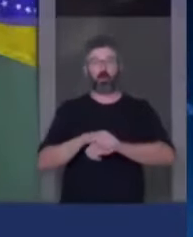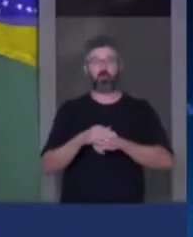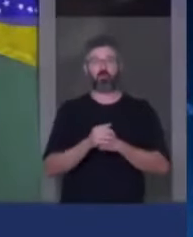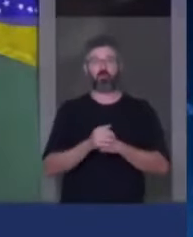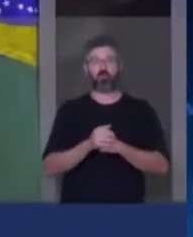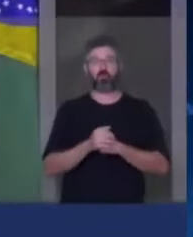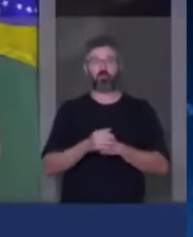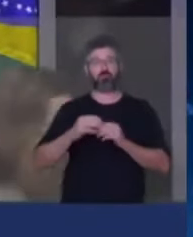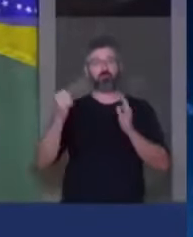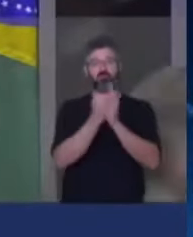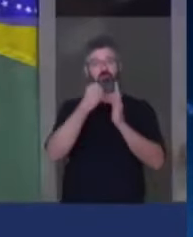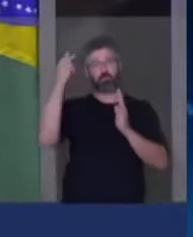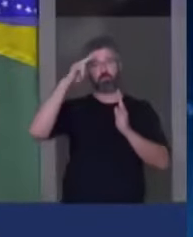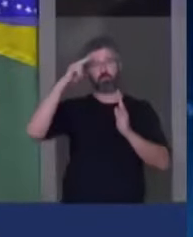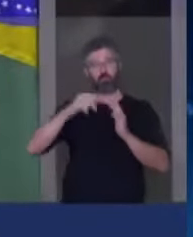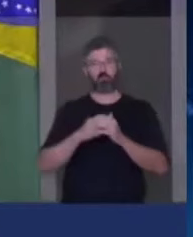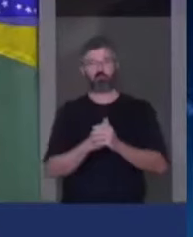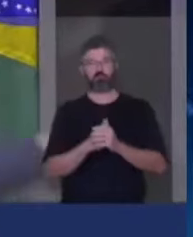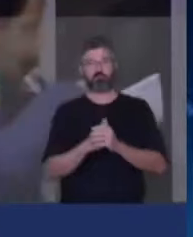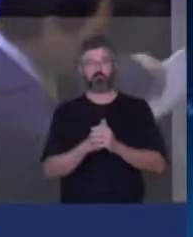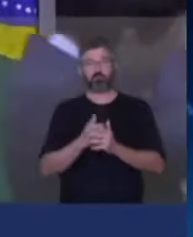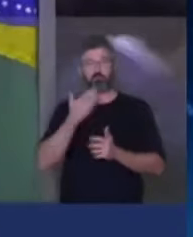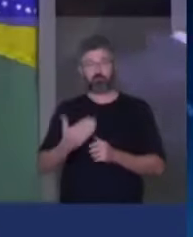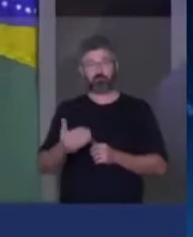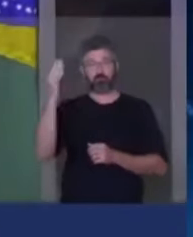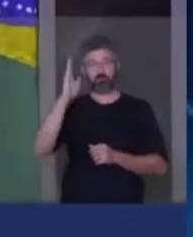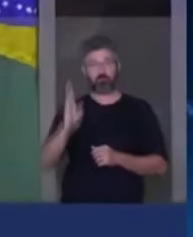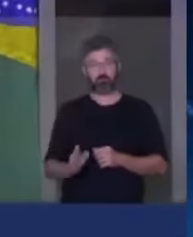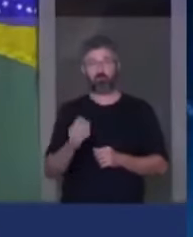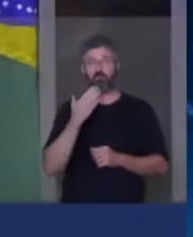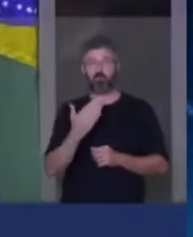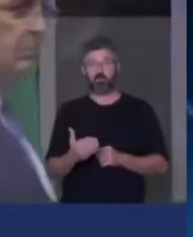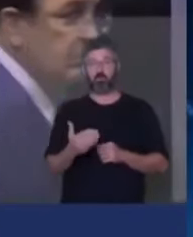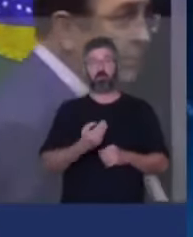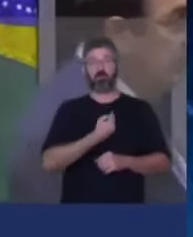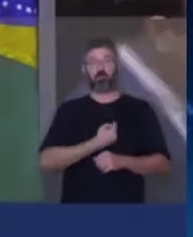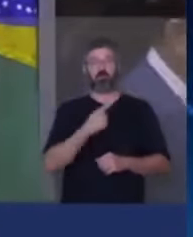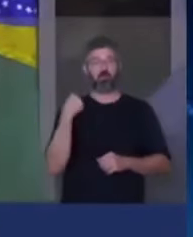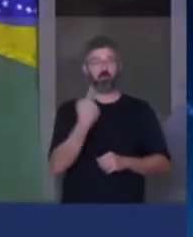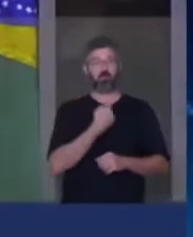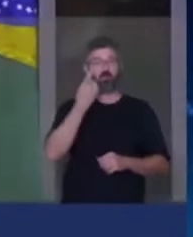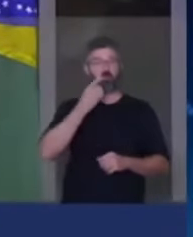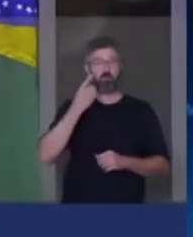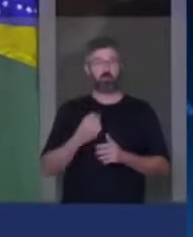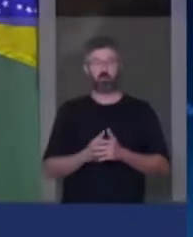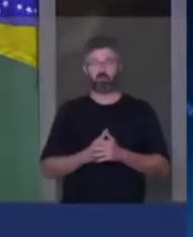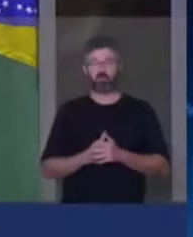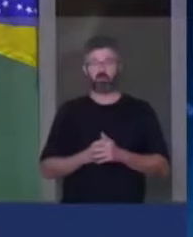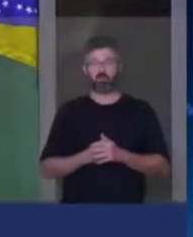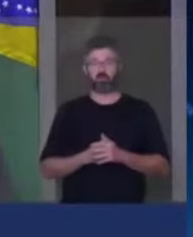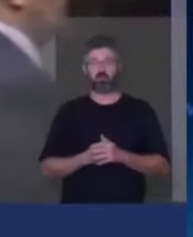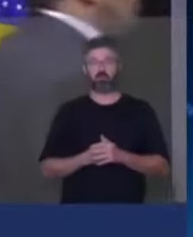e o Renan Calheiros, que é o grande articulador dessa CPI, tem nessa CPI uma arena em